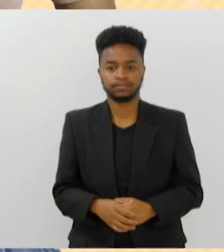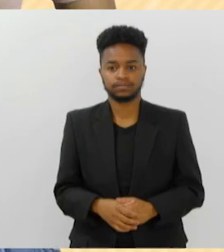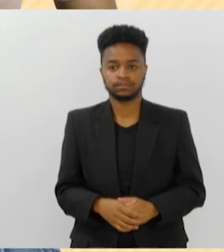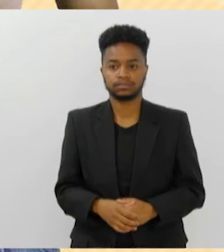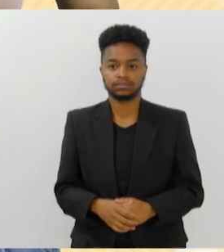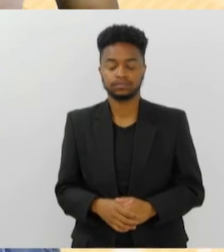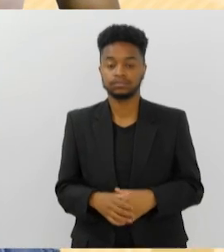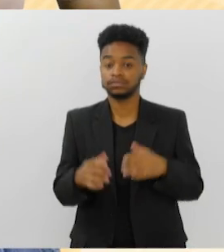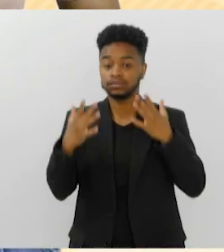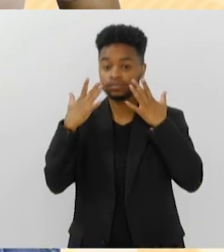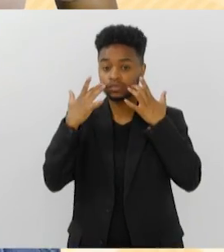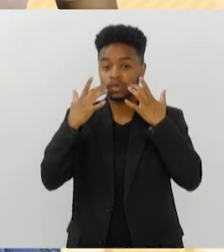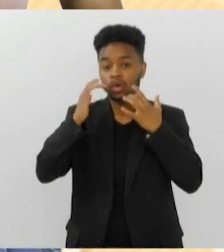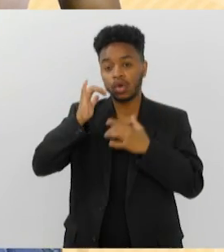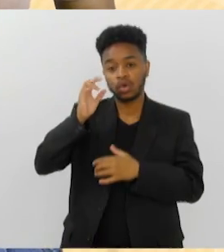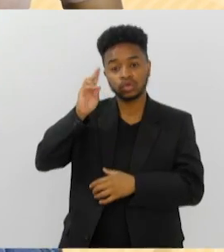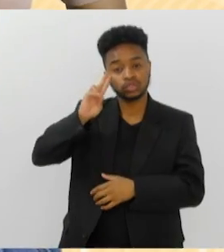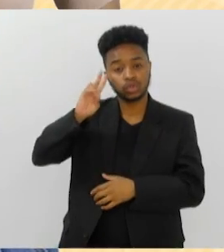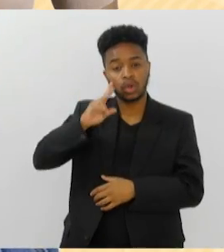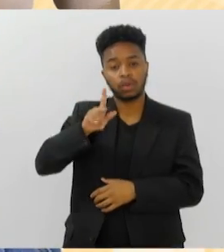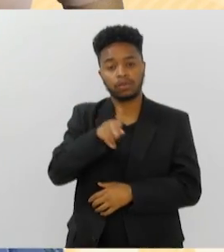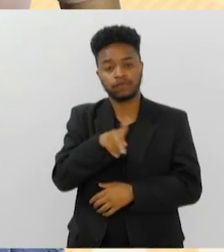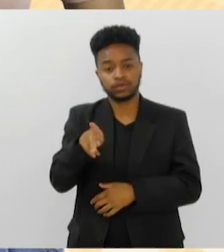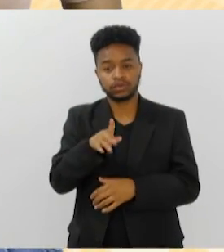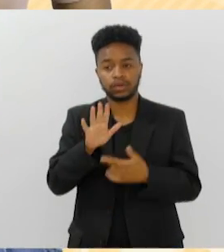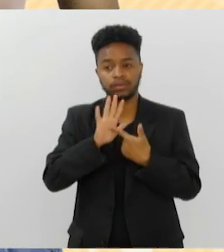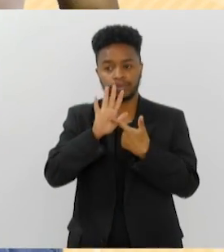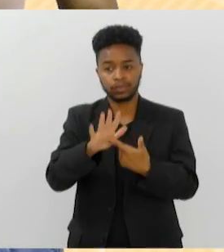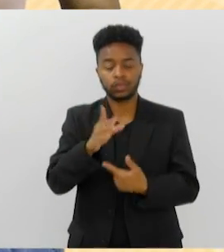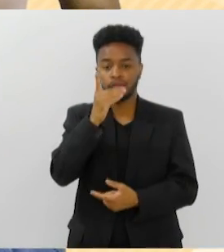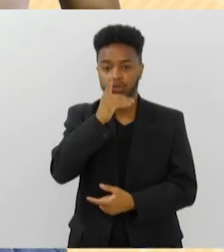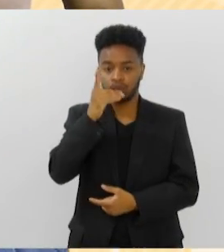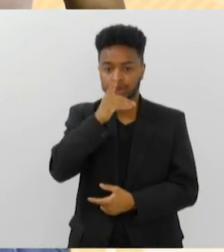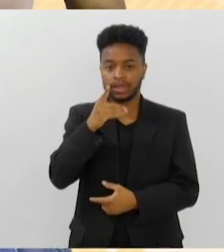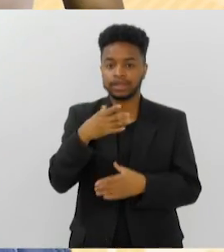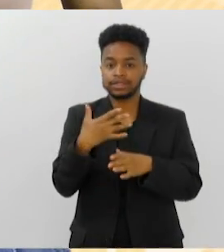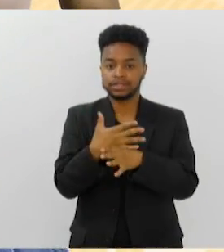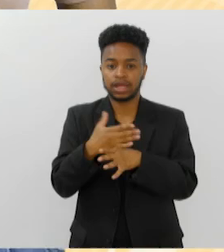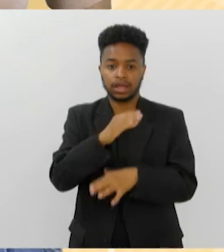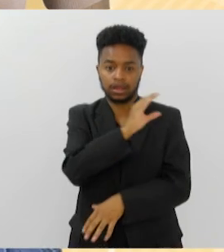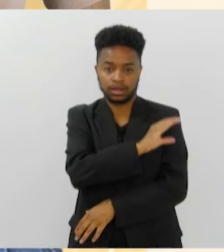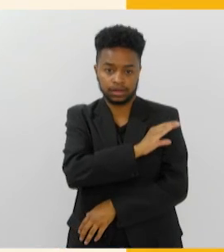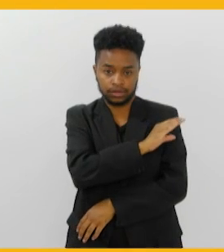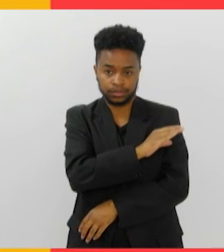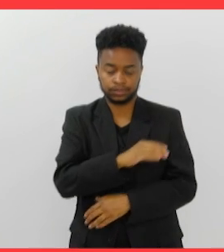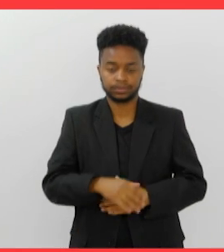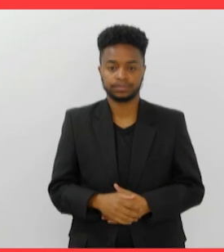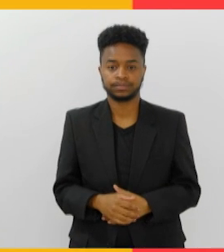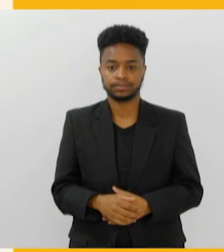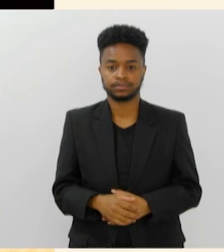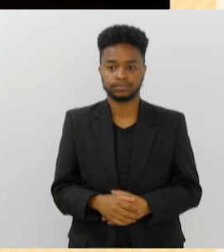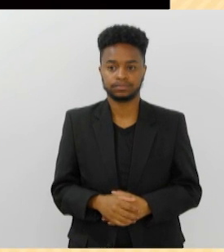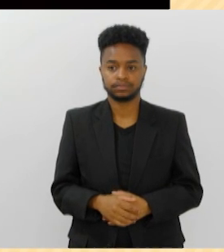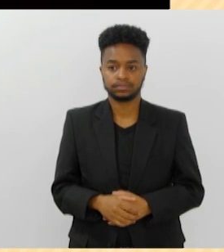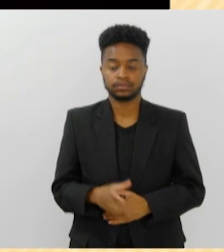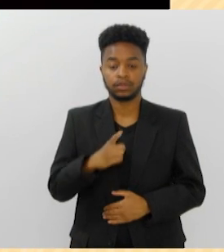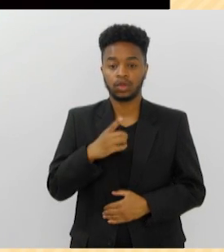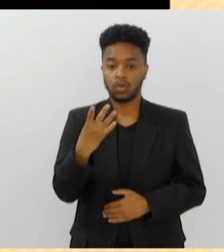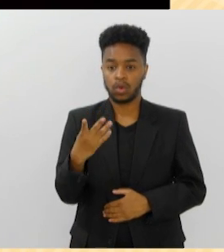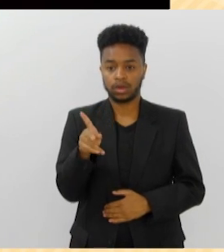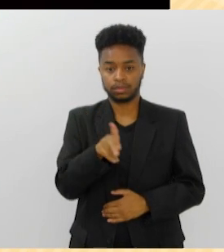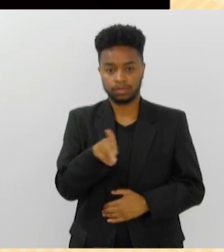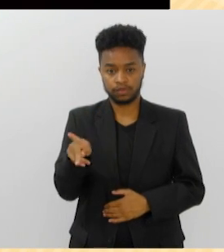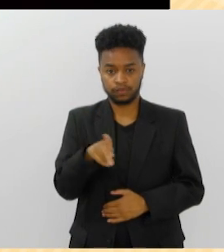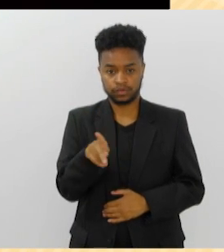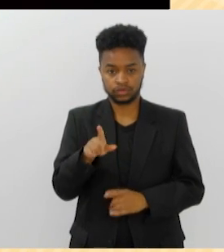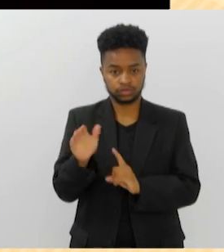peça Relatos de Professores se apresenta neste domingo no município de Campos dos Goytacazes. 4 professores